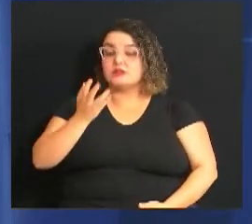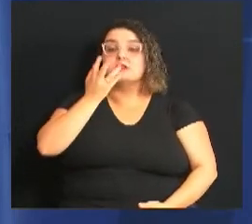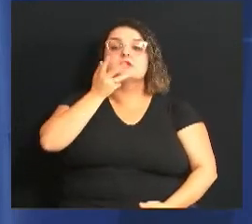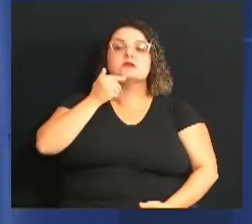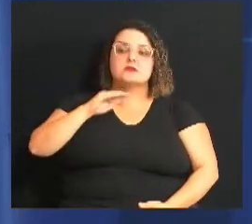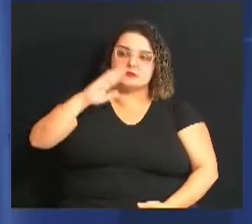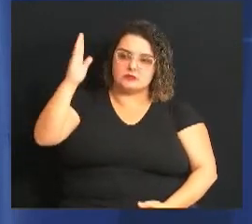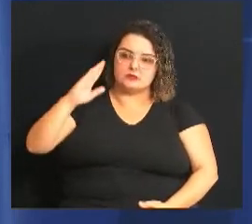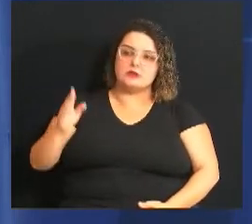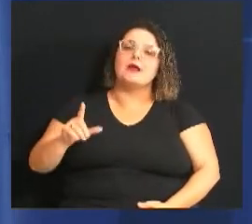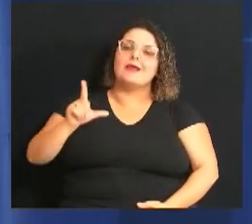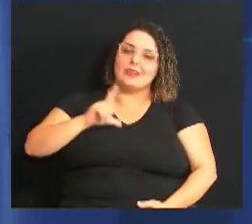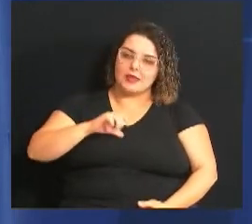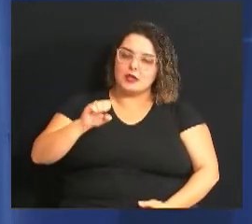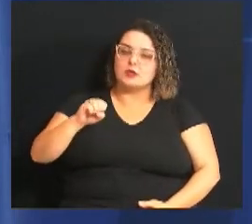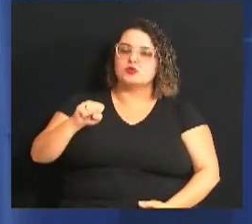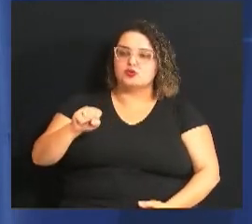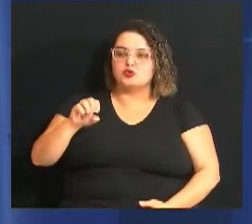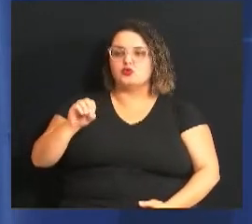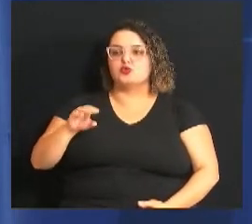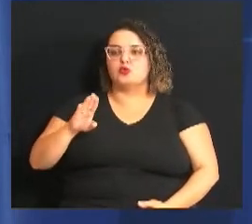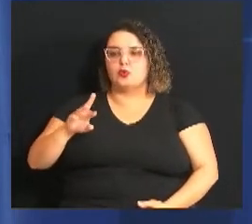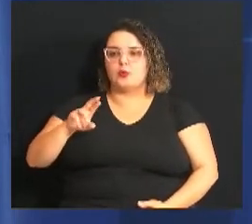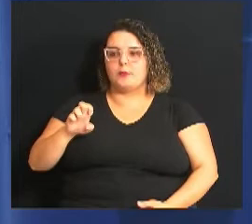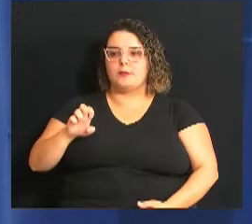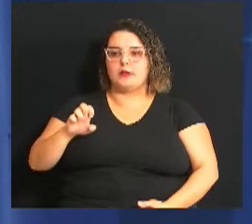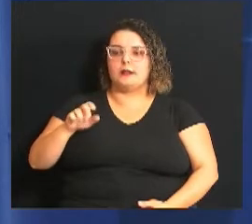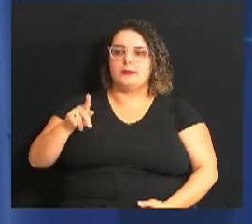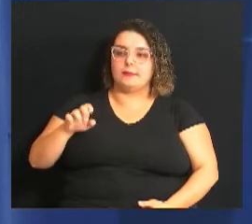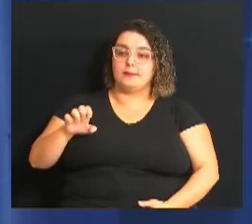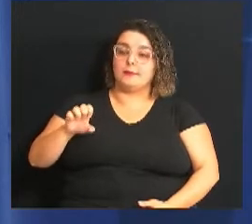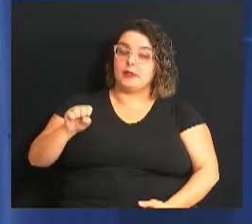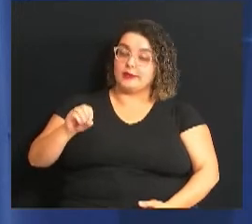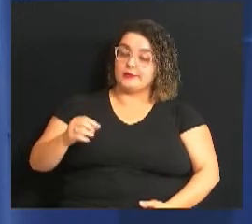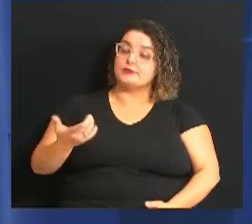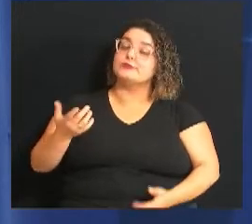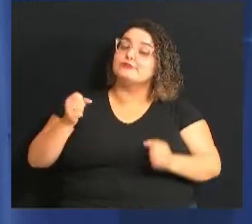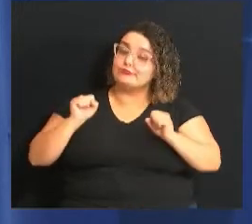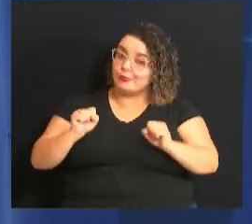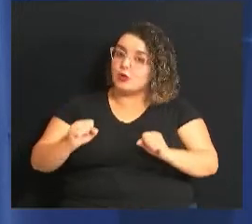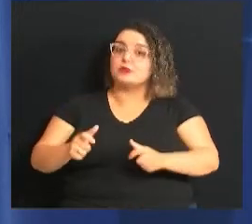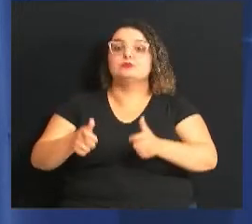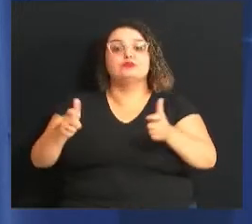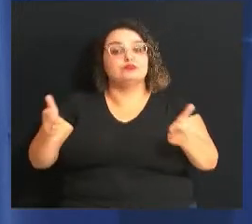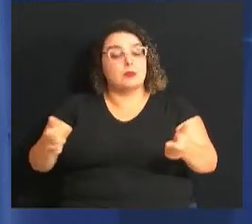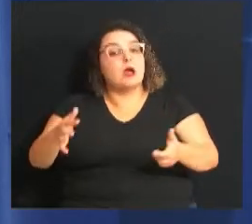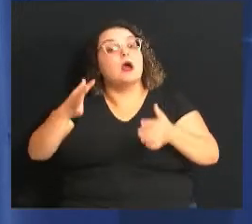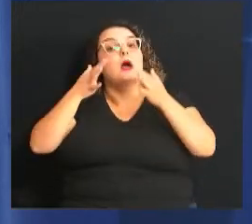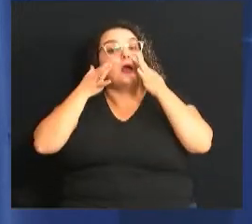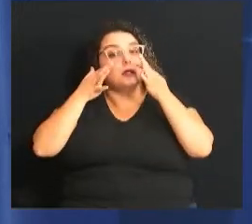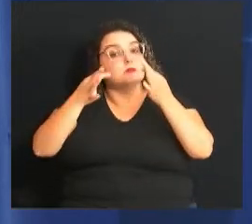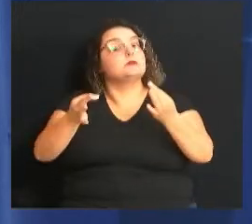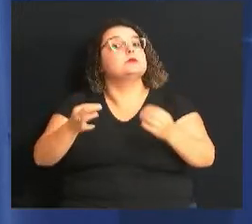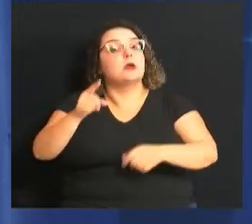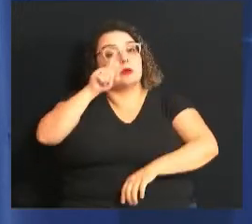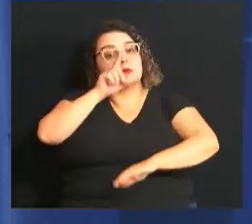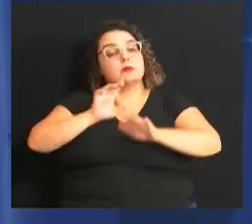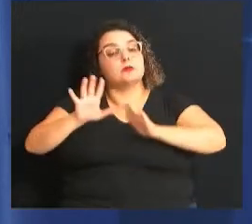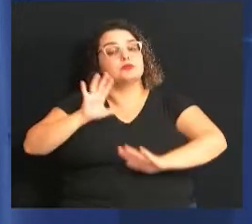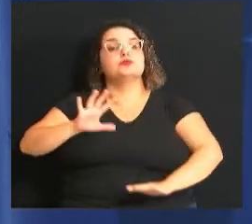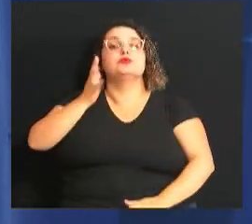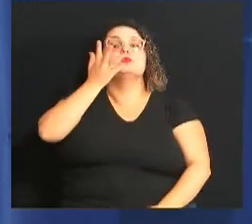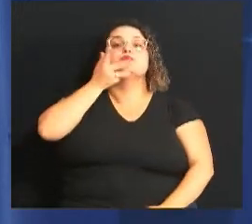têm sobrepeso e a tendência é só aumentar. Então, sempre atenção, sempre cuidado com as suas crianças,